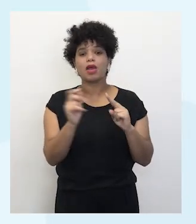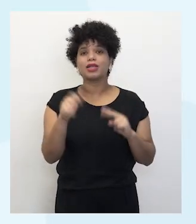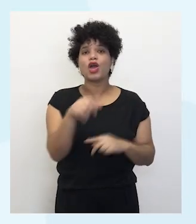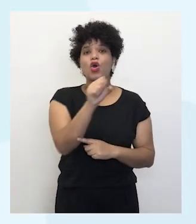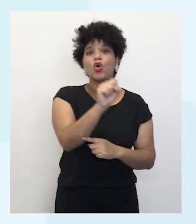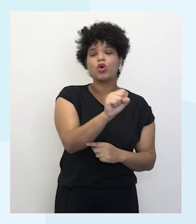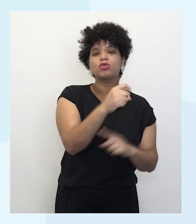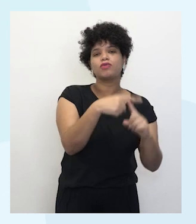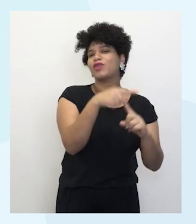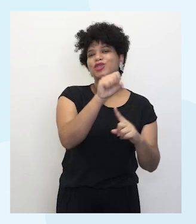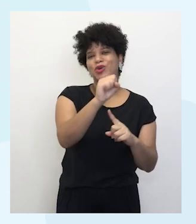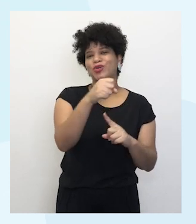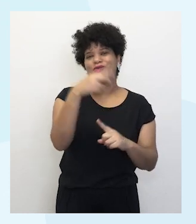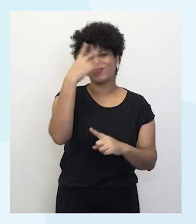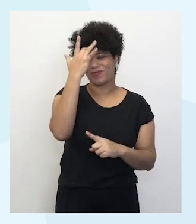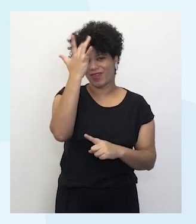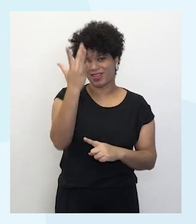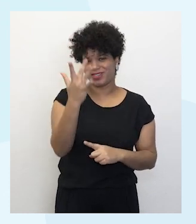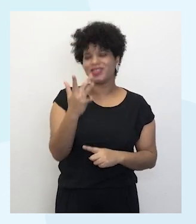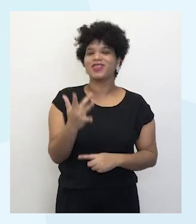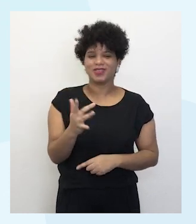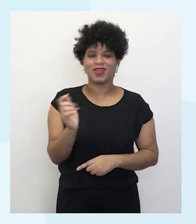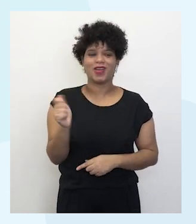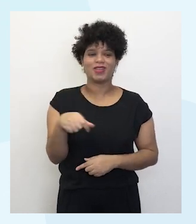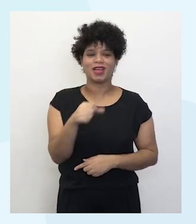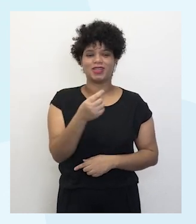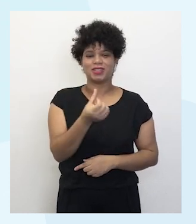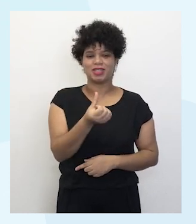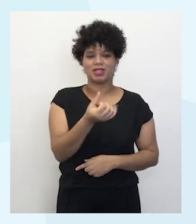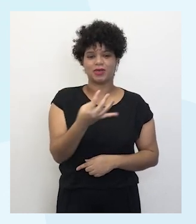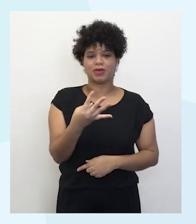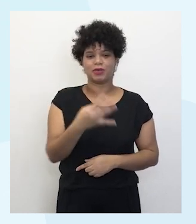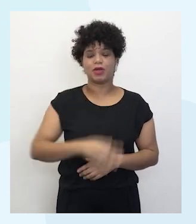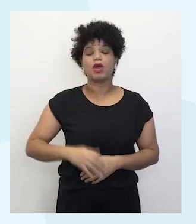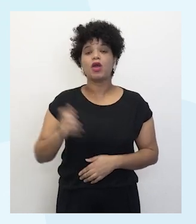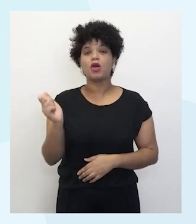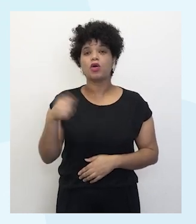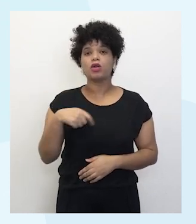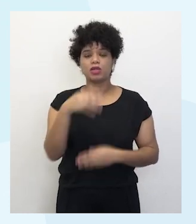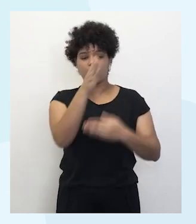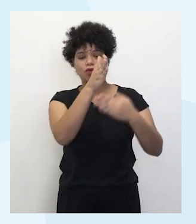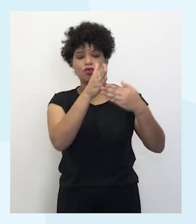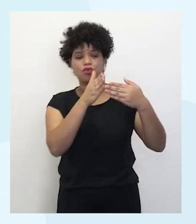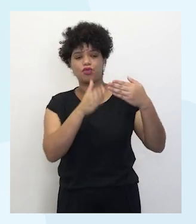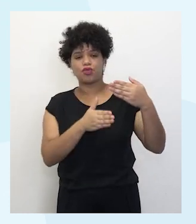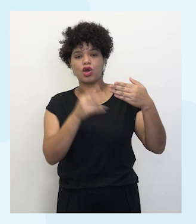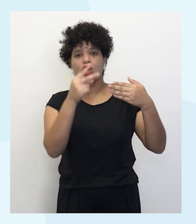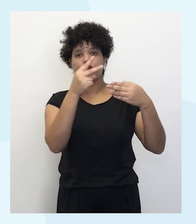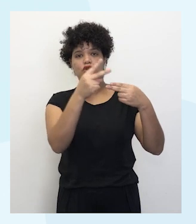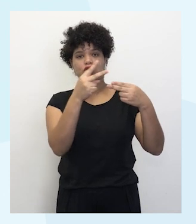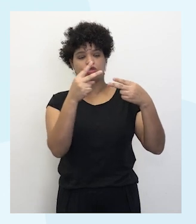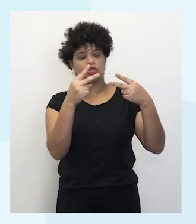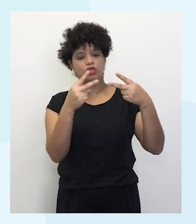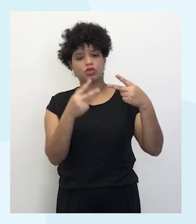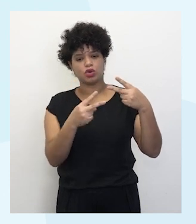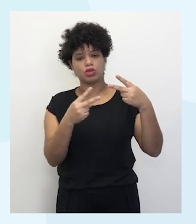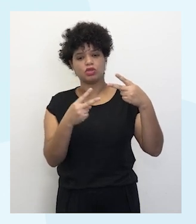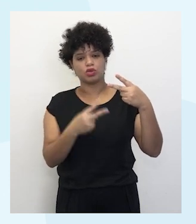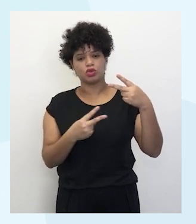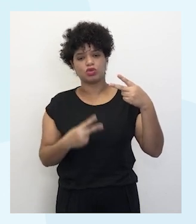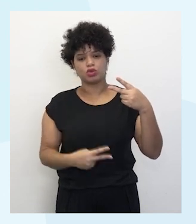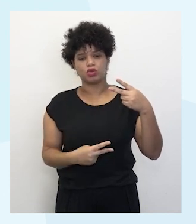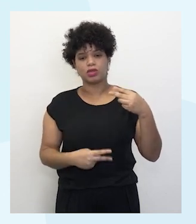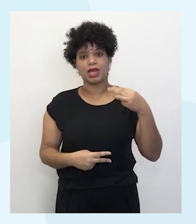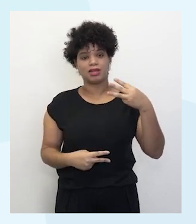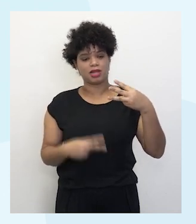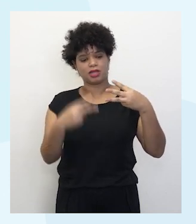8, certo? Então, olha lá, ó. Fiz em fator primo aqui para vocês, olha lá. Aparece aqui o 2zinho, 3 quadradinhos do número 2,